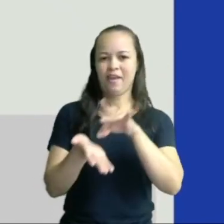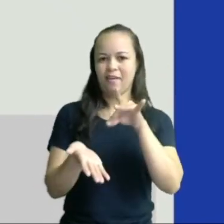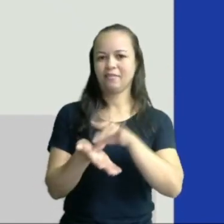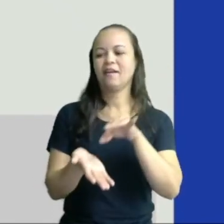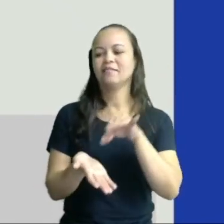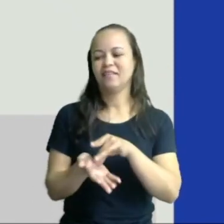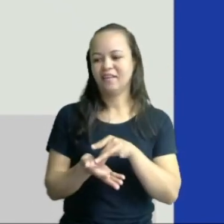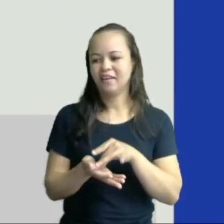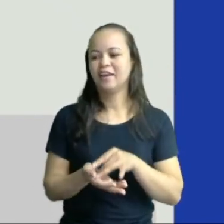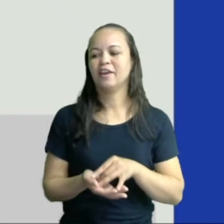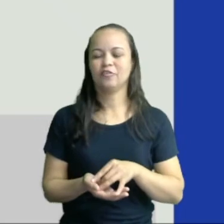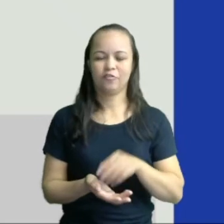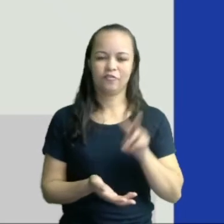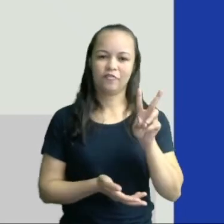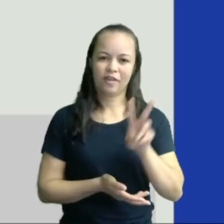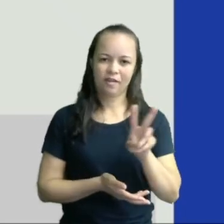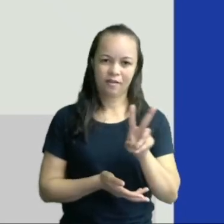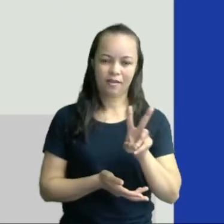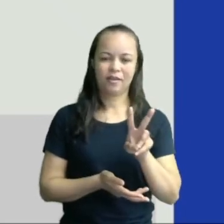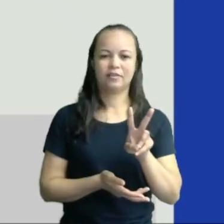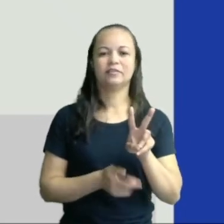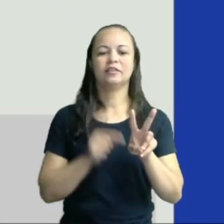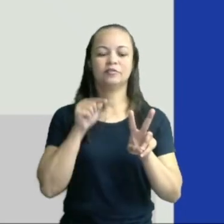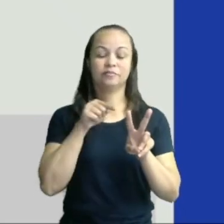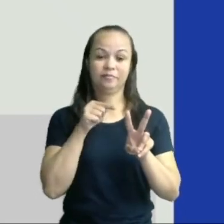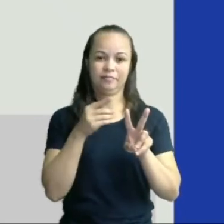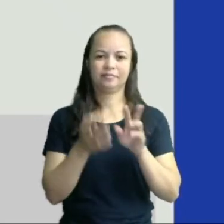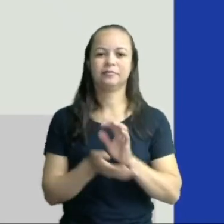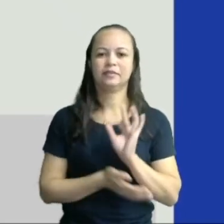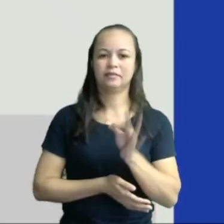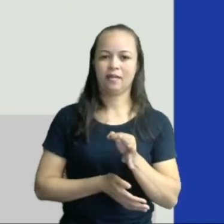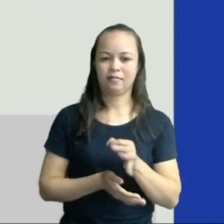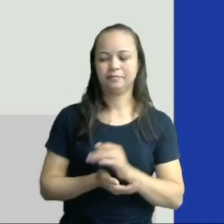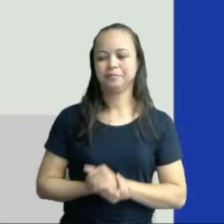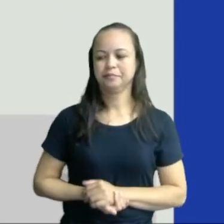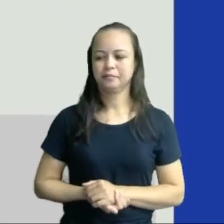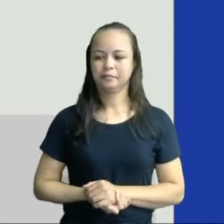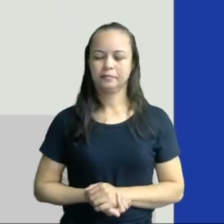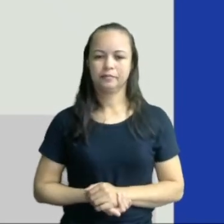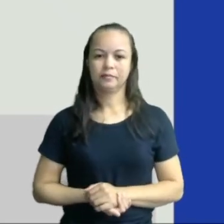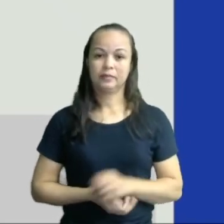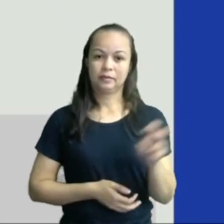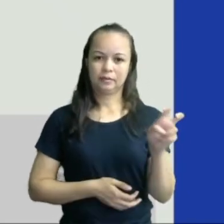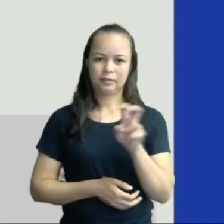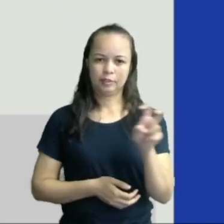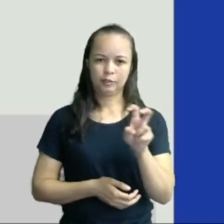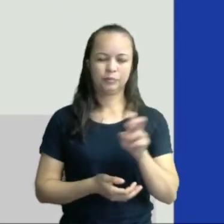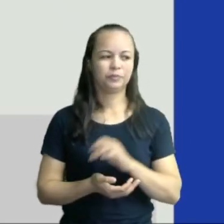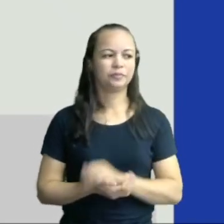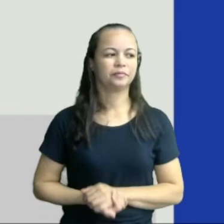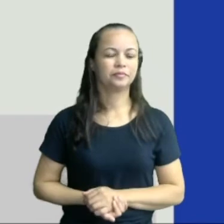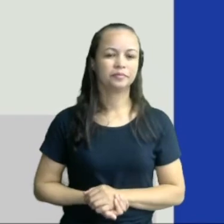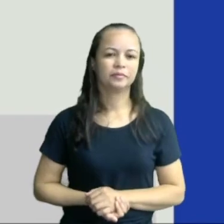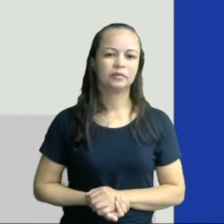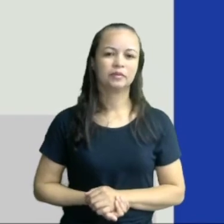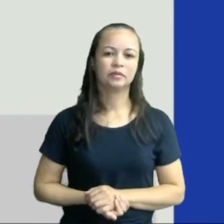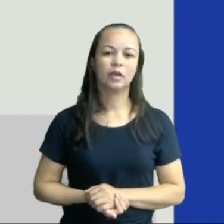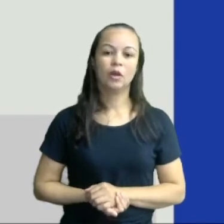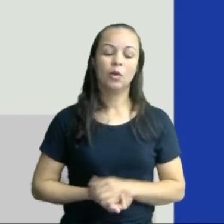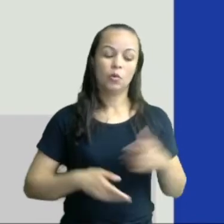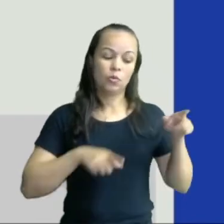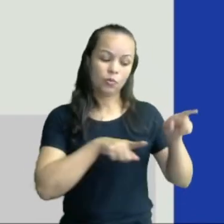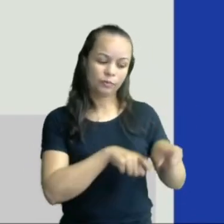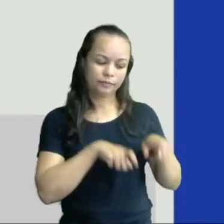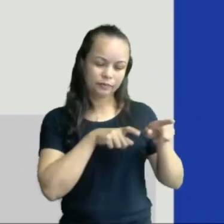Verdadeiro. Muito bem. Se você marcou verdadeiro, coloca já um Czinho de certo. Quinta questão. O campo